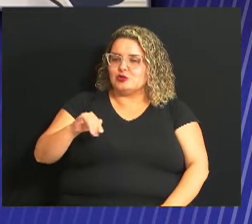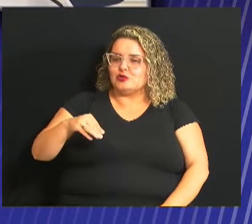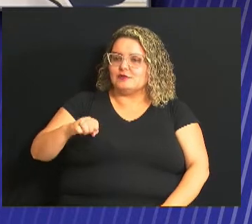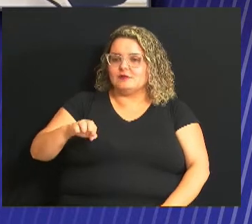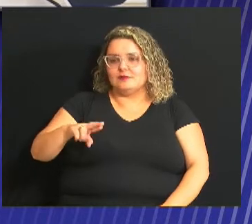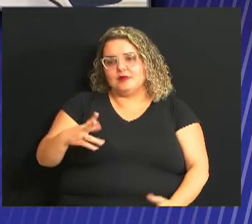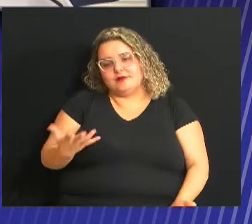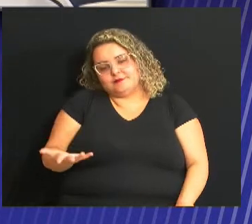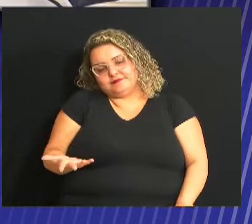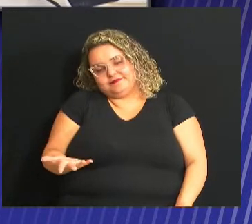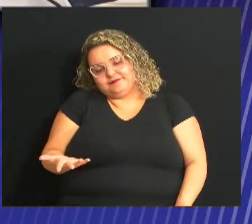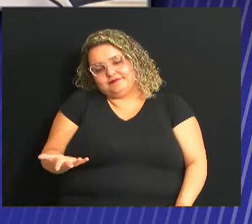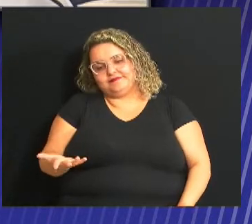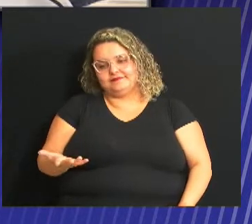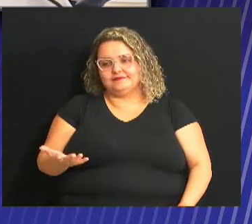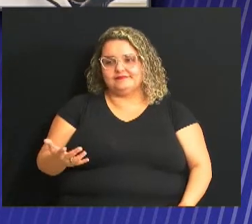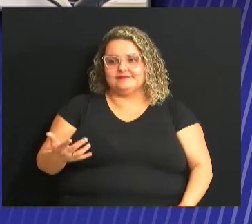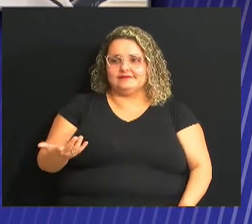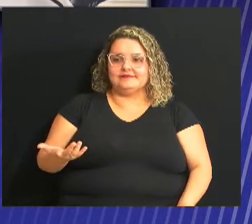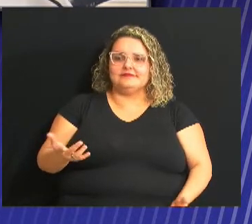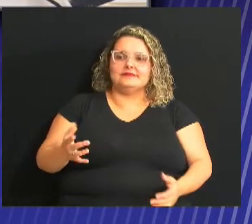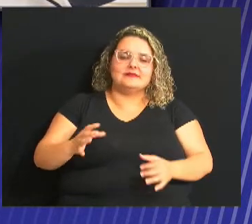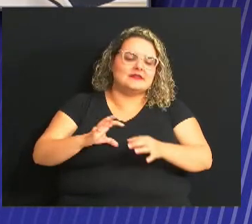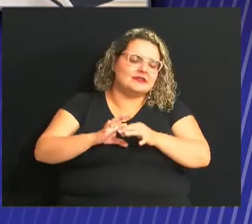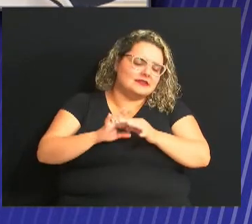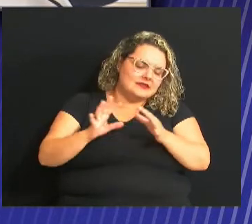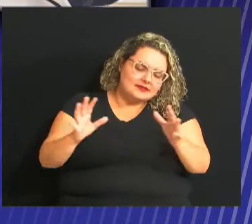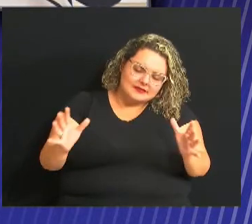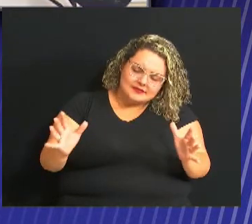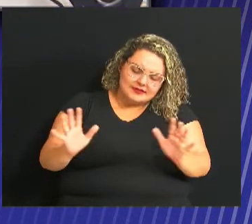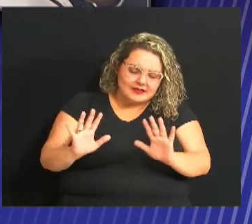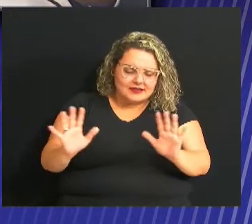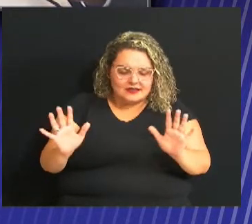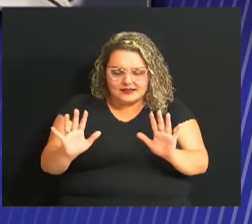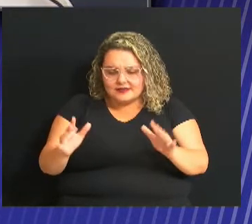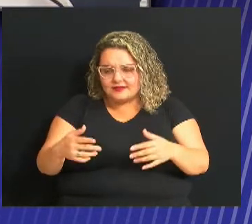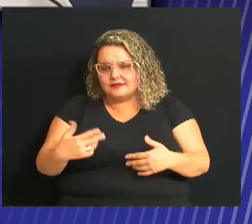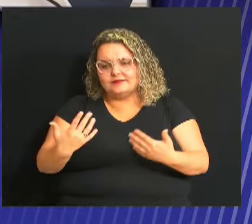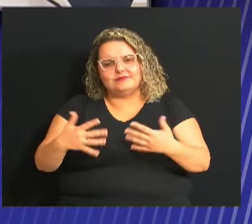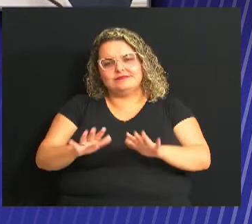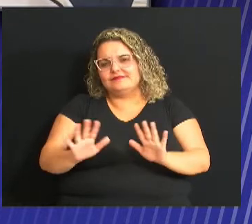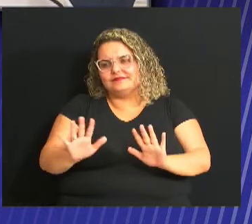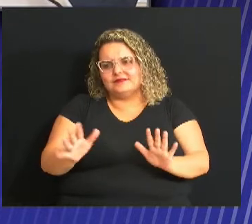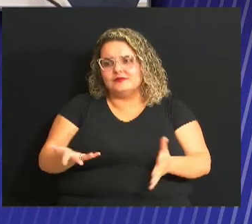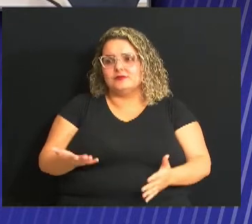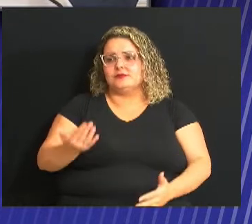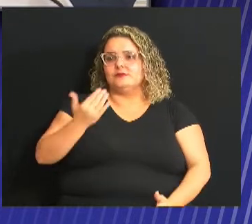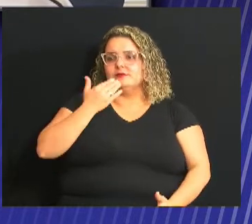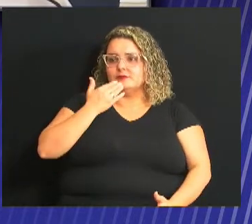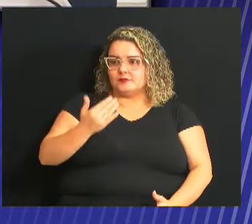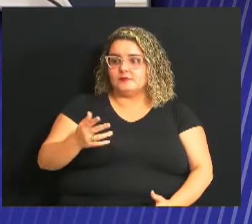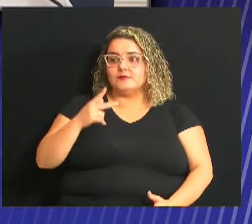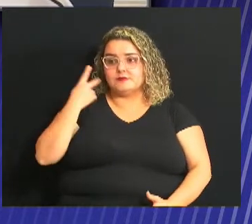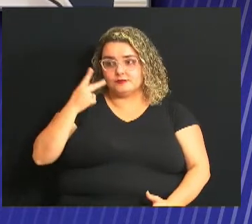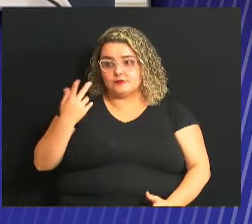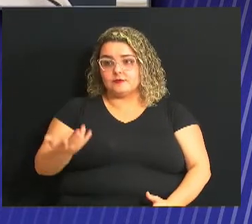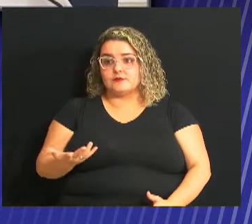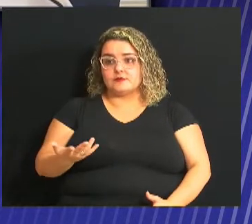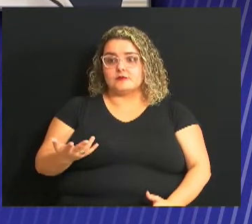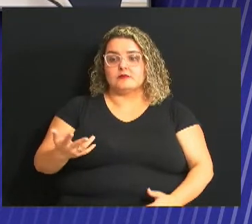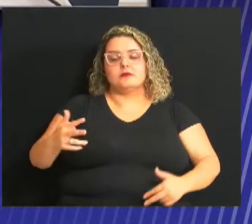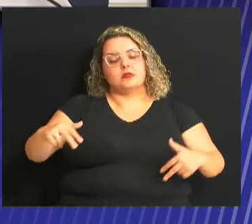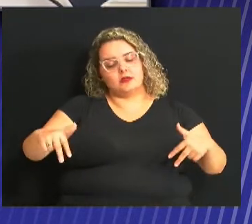saída, mas ele sempre foi muito solícito, às vezes falando nos pedidos de um vereador em nome